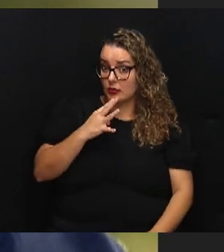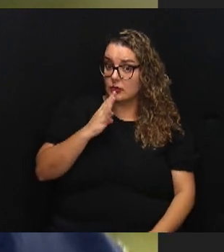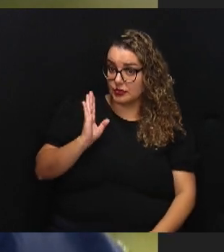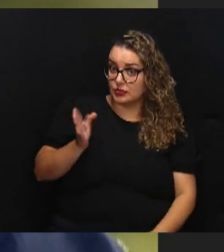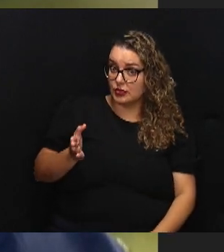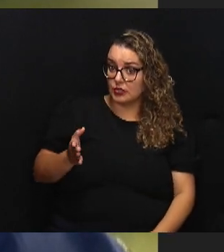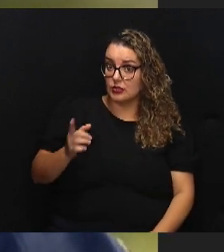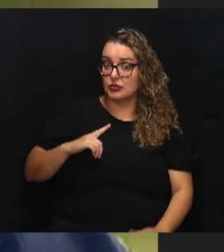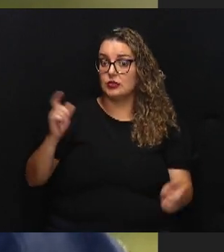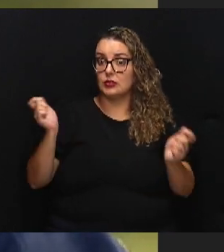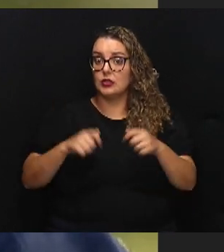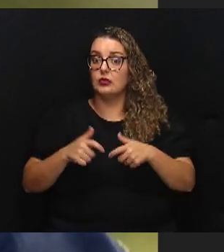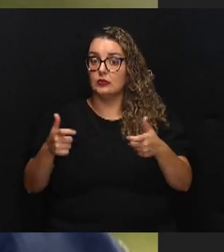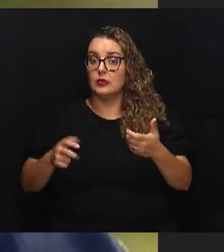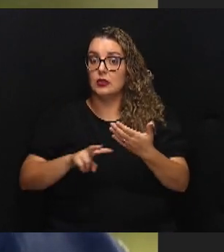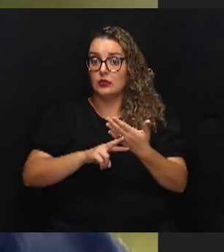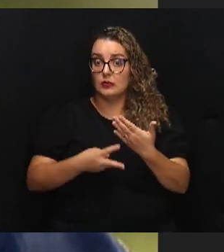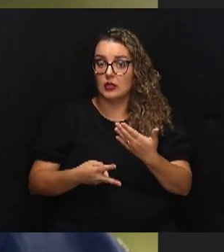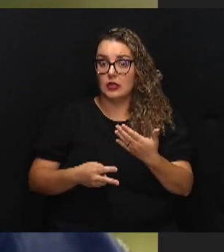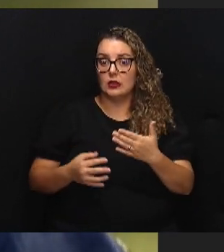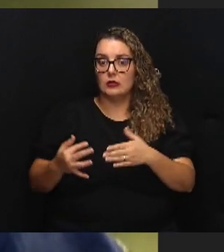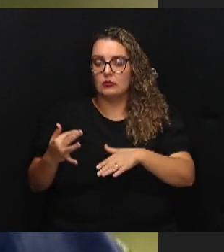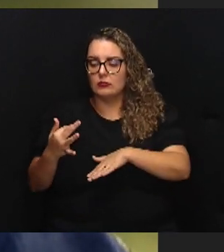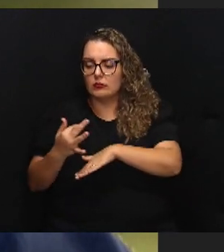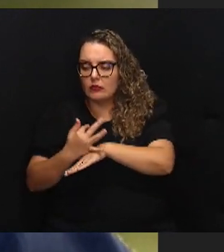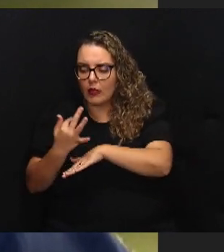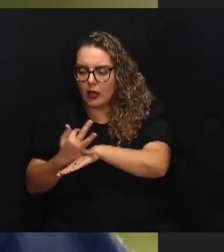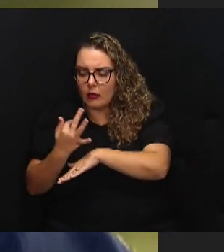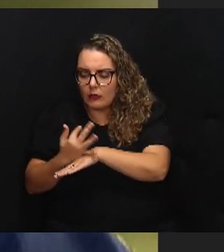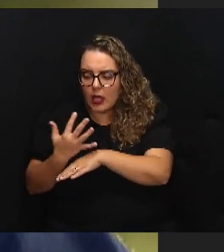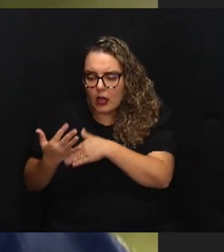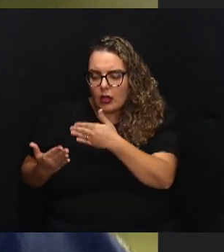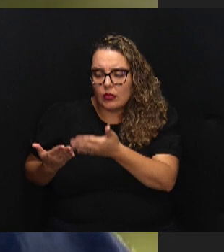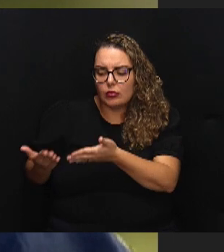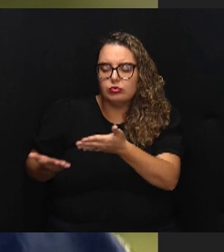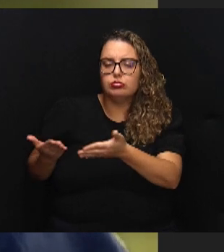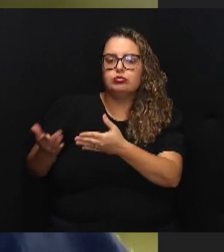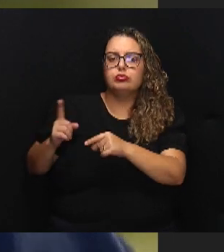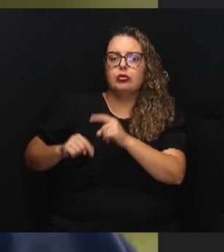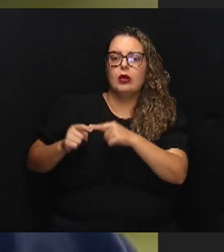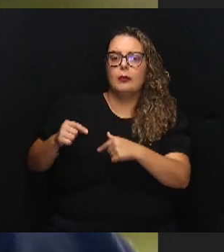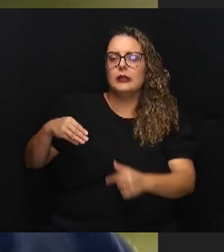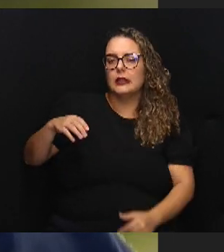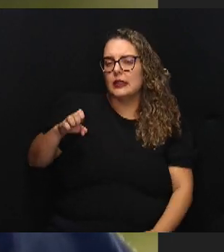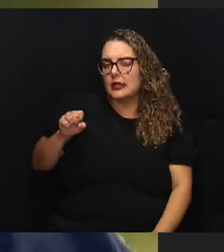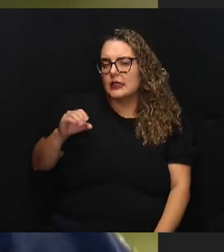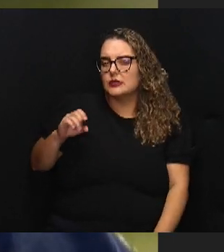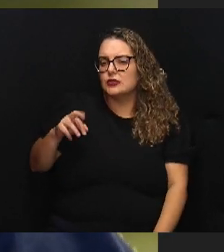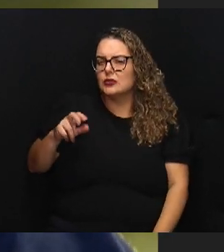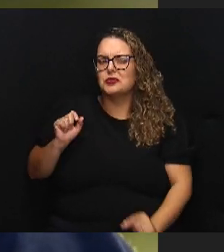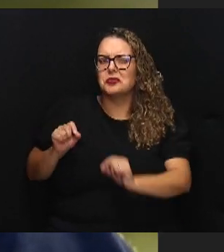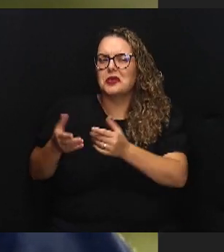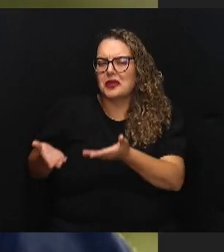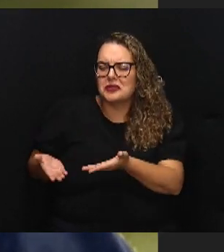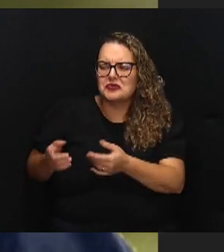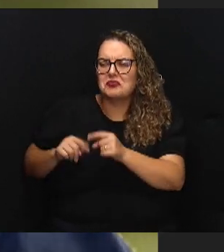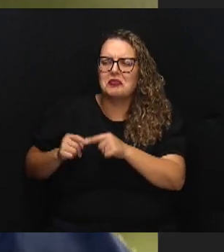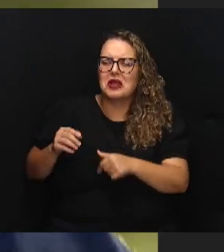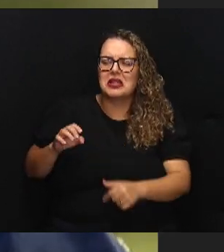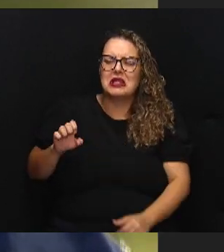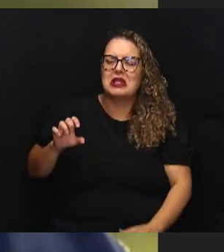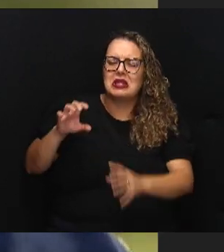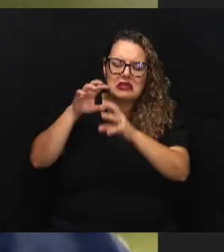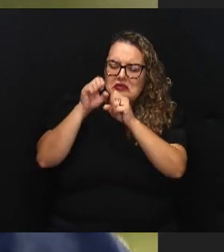tinham potencial para esse fim. Então, explorando esse universo que a gente chama de matéria escura, né? O que é matéria escura genômica?